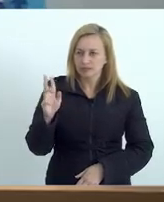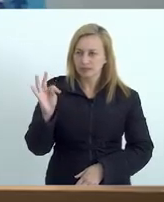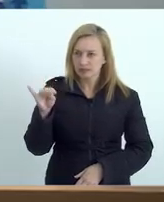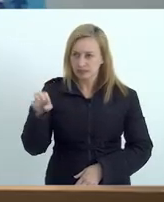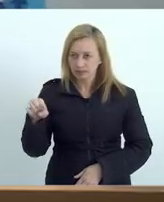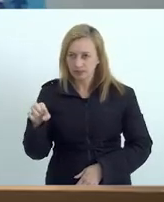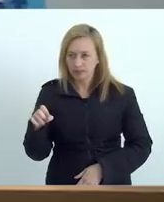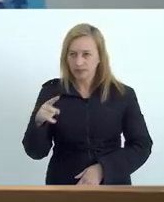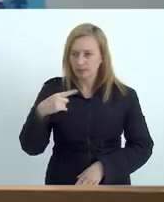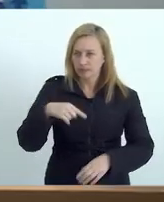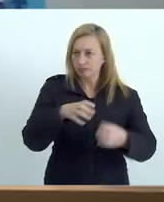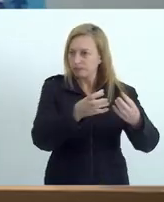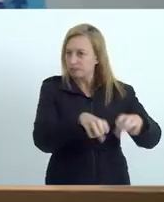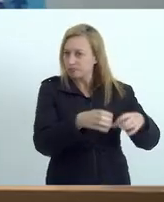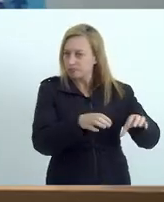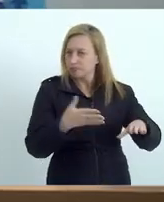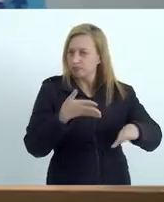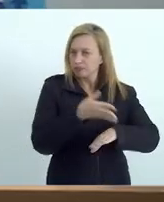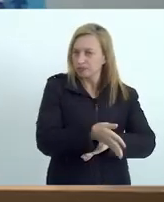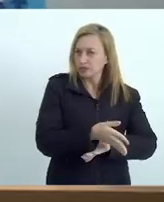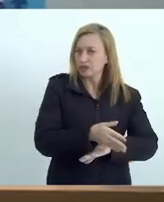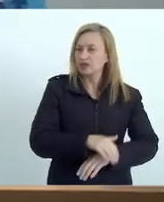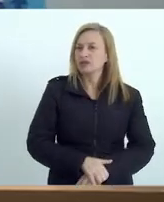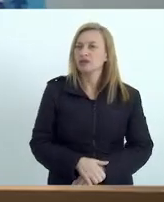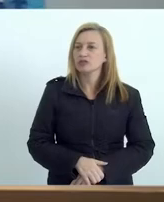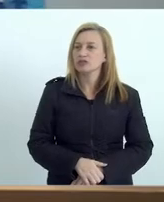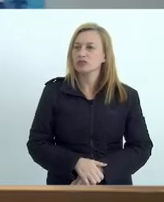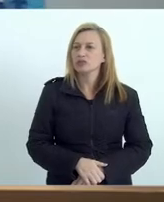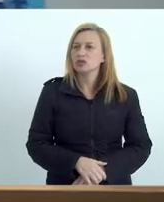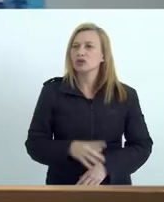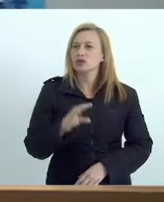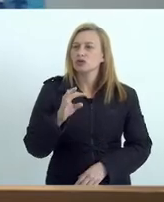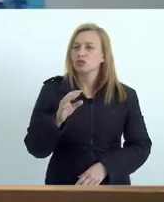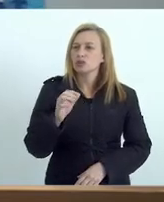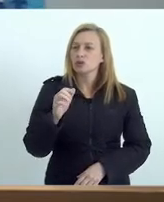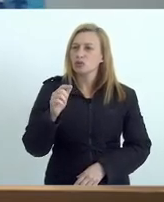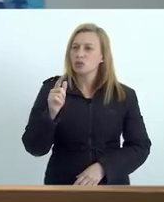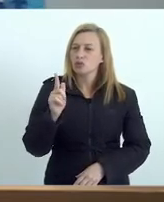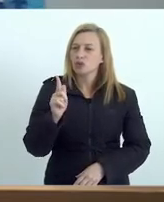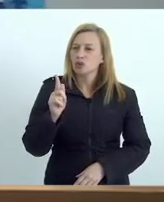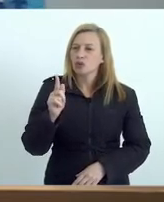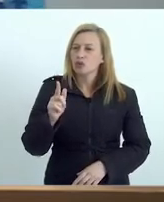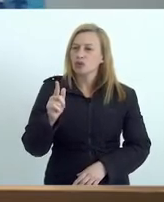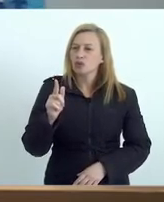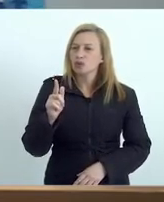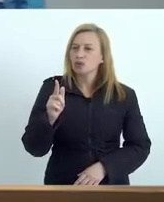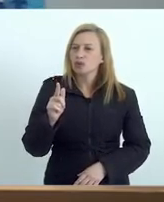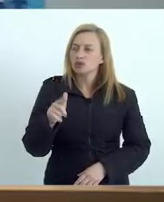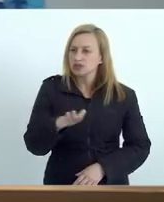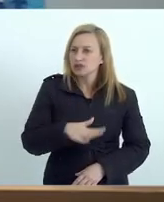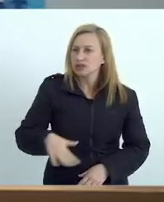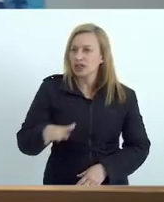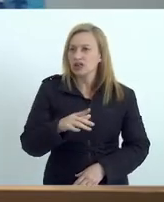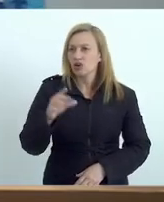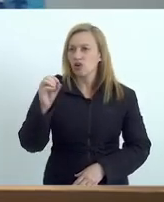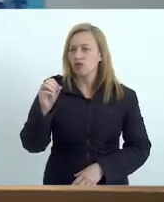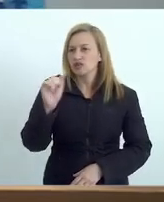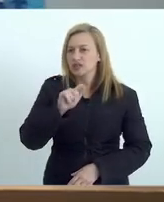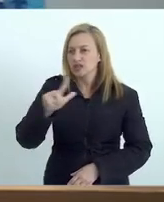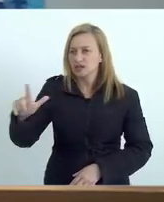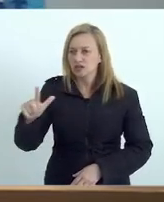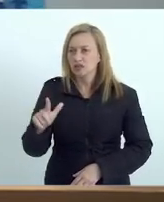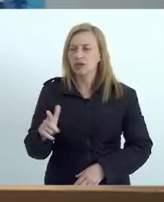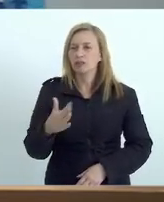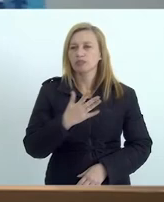o concurso para ingressar no quarto no quadro de oficialato o que acontece o seguinte a polícia militar está aqui